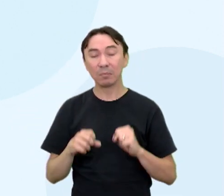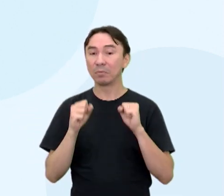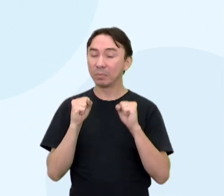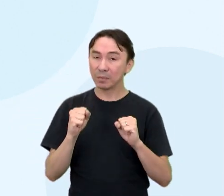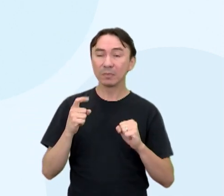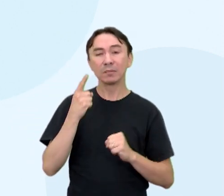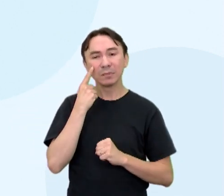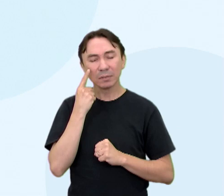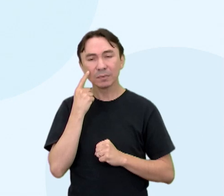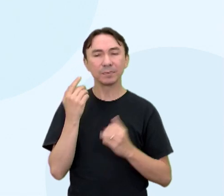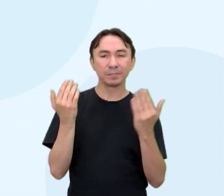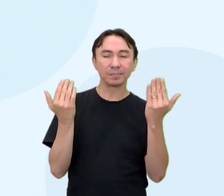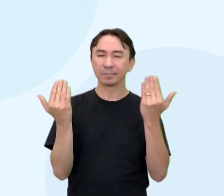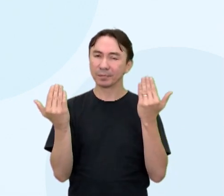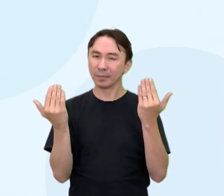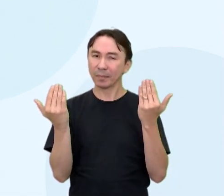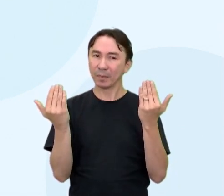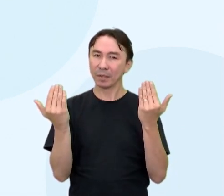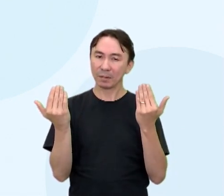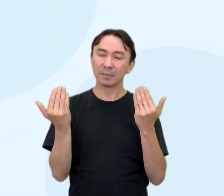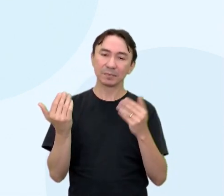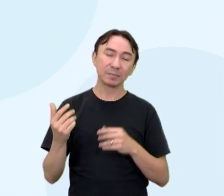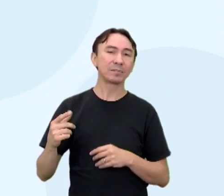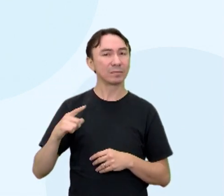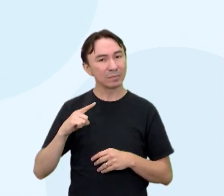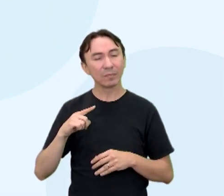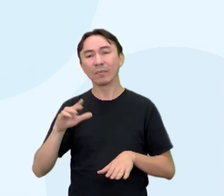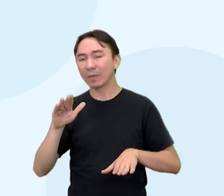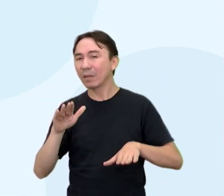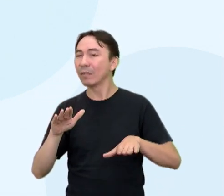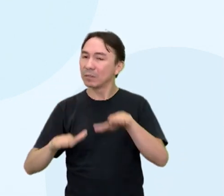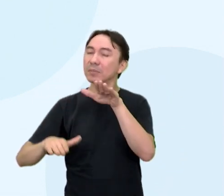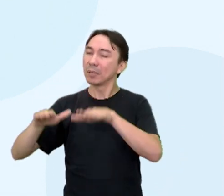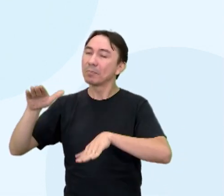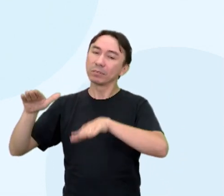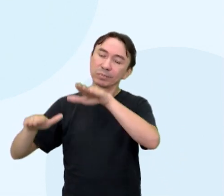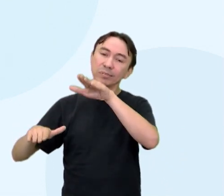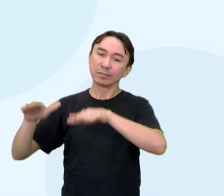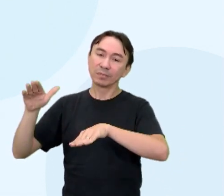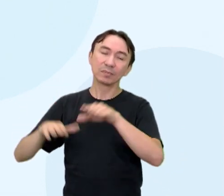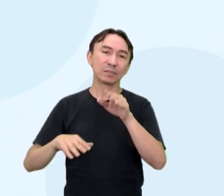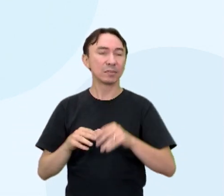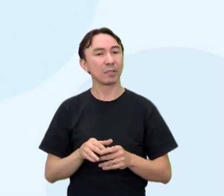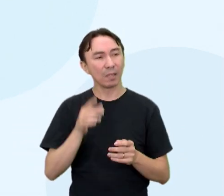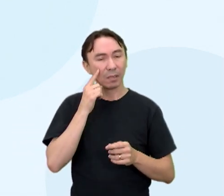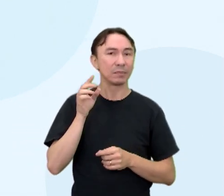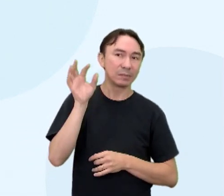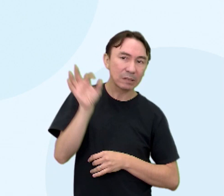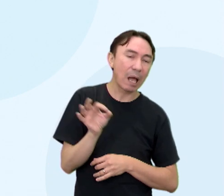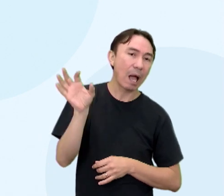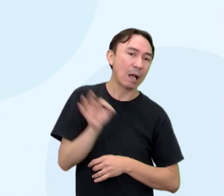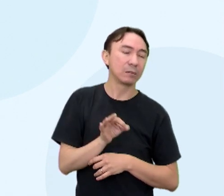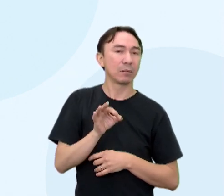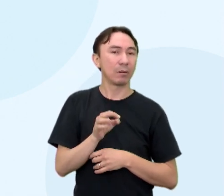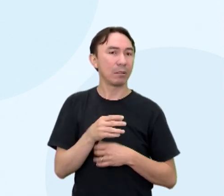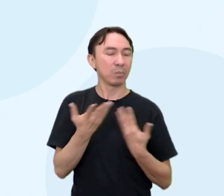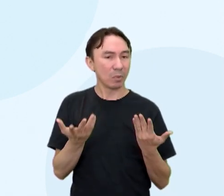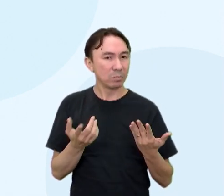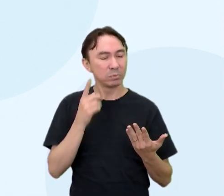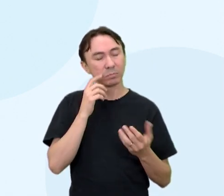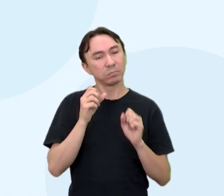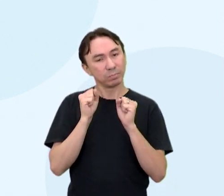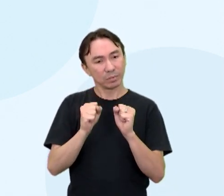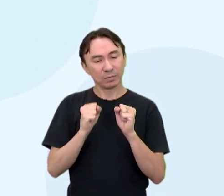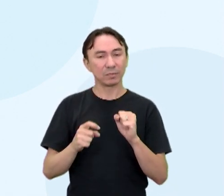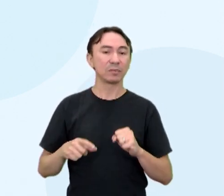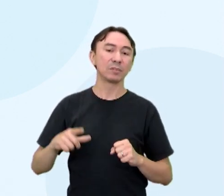coeficiente ou uma taxa, aí dependendo das grandezas que você está utilizando, fazendo a comparação delas através de uma razão, a gente vai